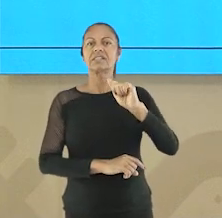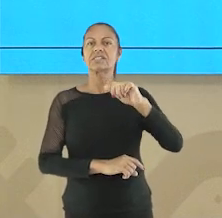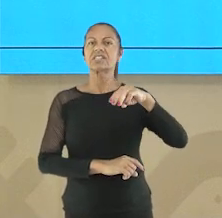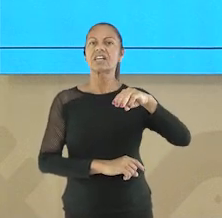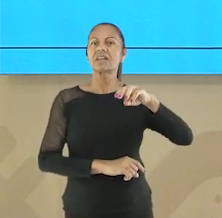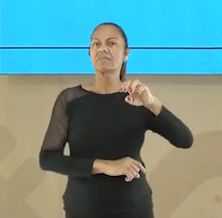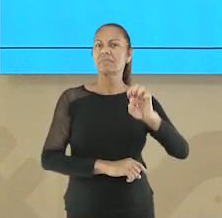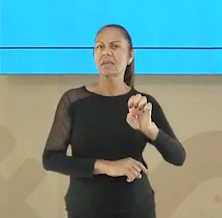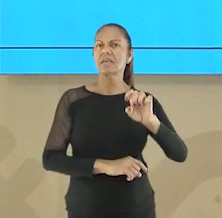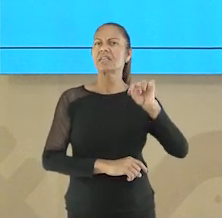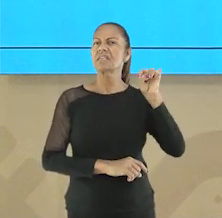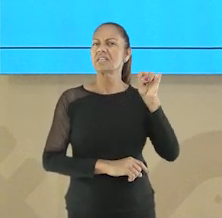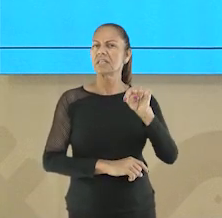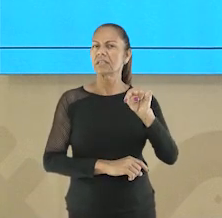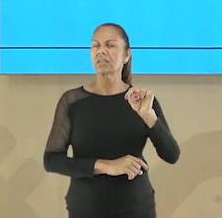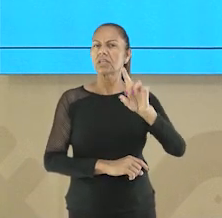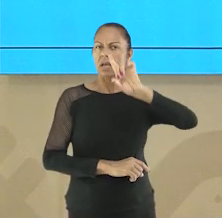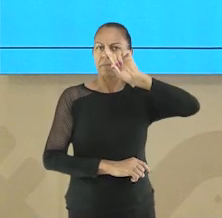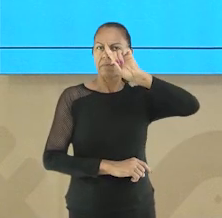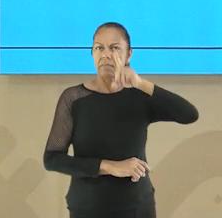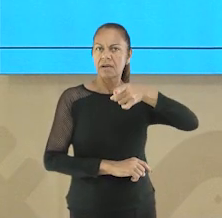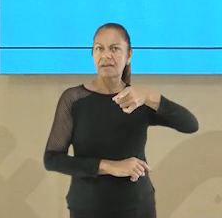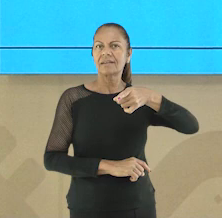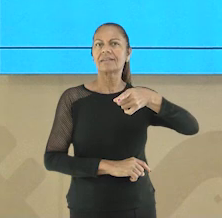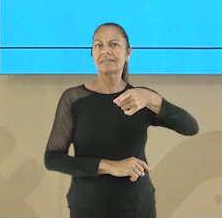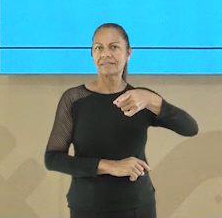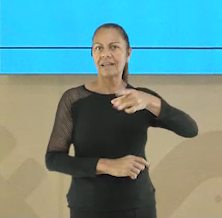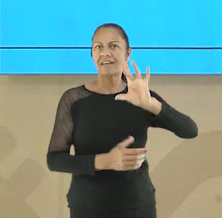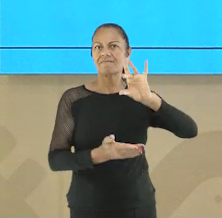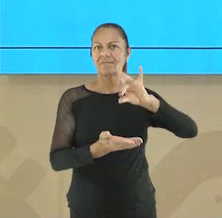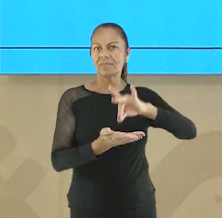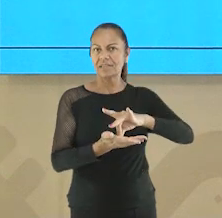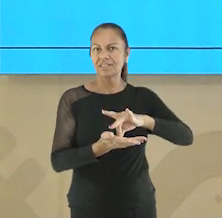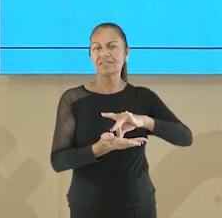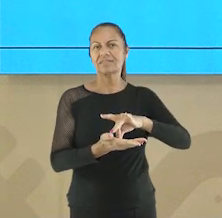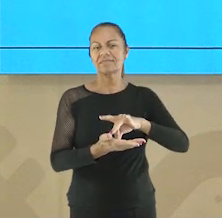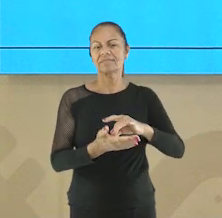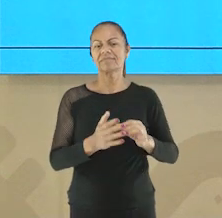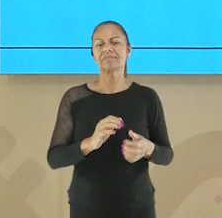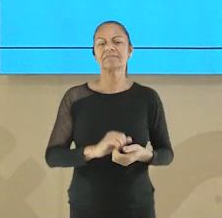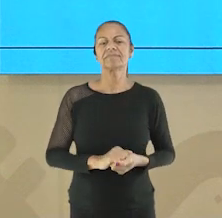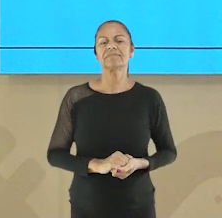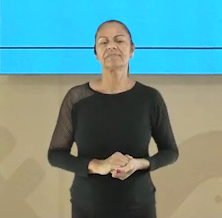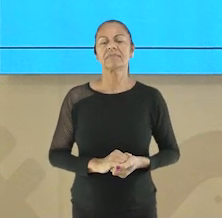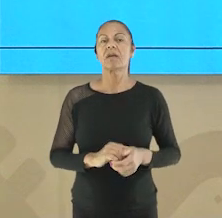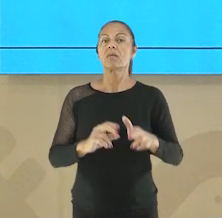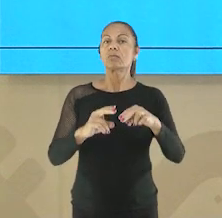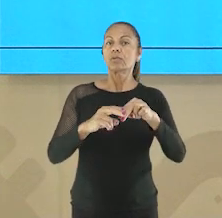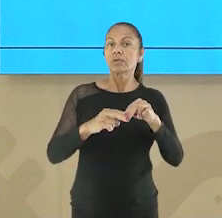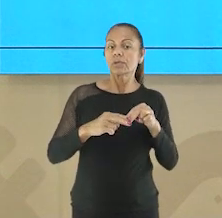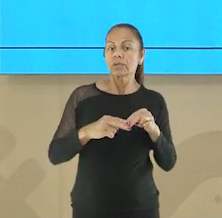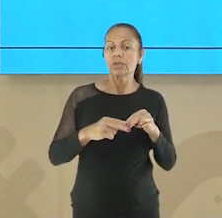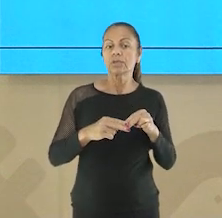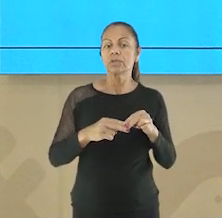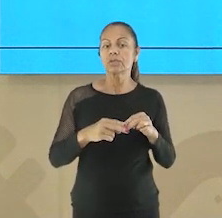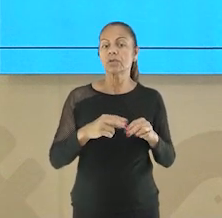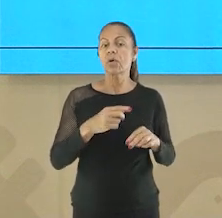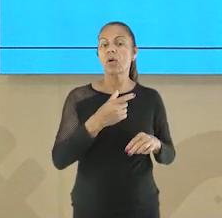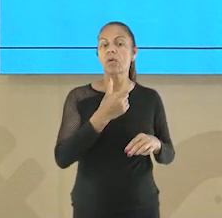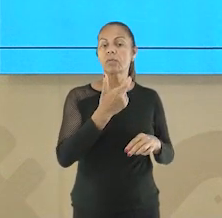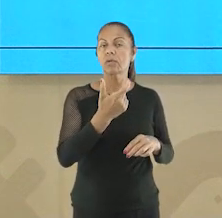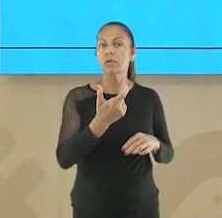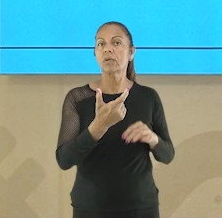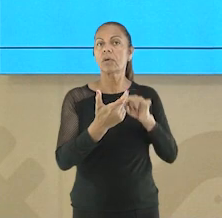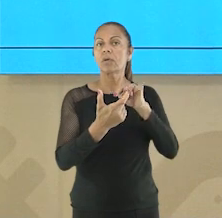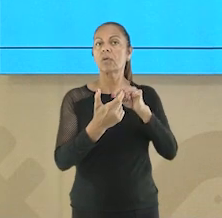chame, ele indica uma ordem afirmativa. Uma ordem negativa desse verbo seria mais ou menos não chame. Por isso, como é uma